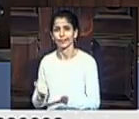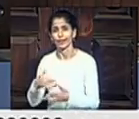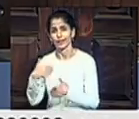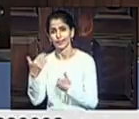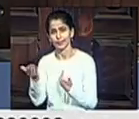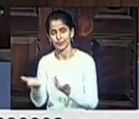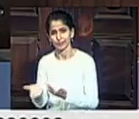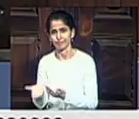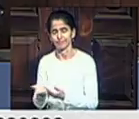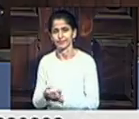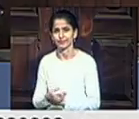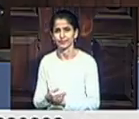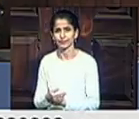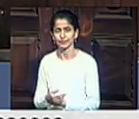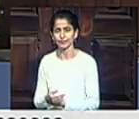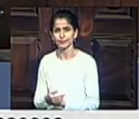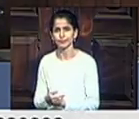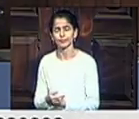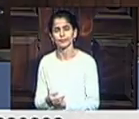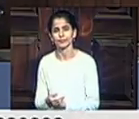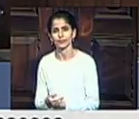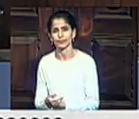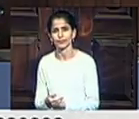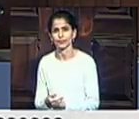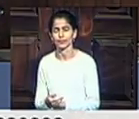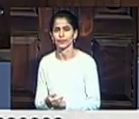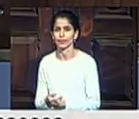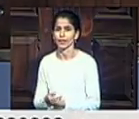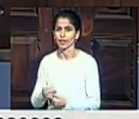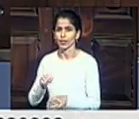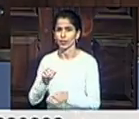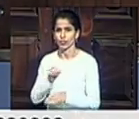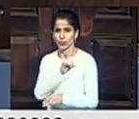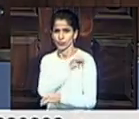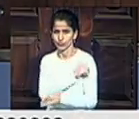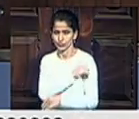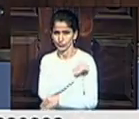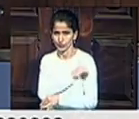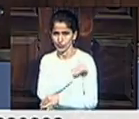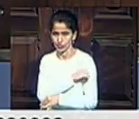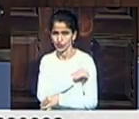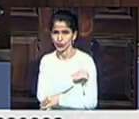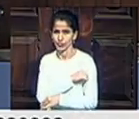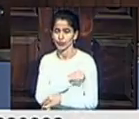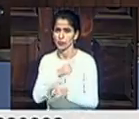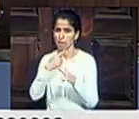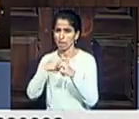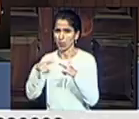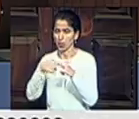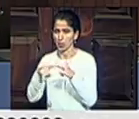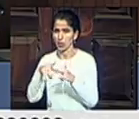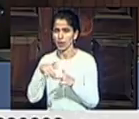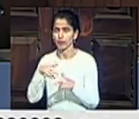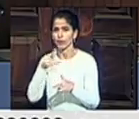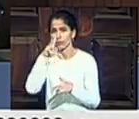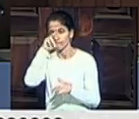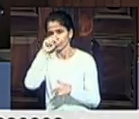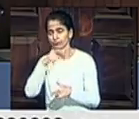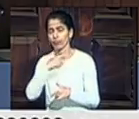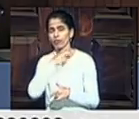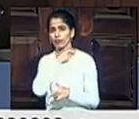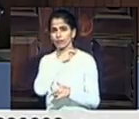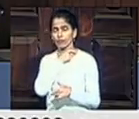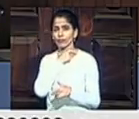senhores, para tirar o Estado do Rio de Janeiro da crise